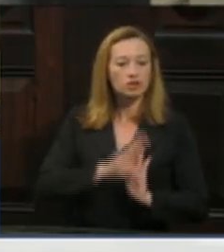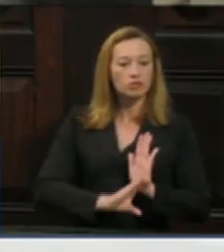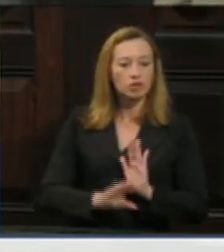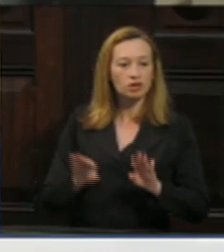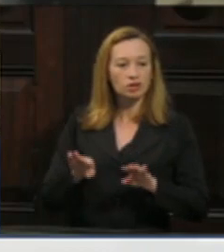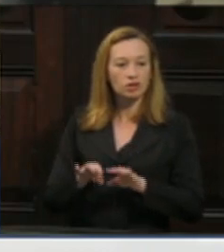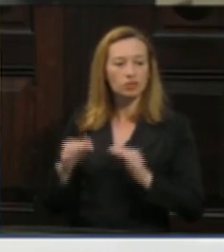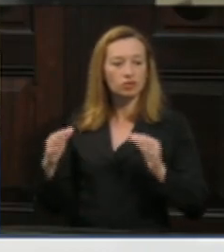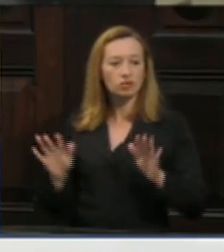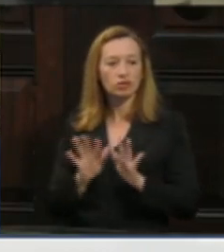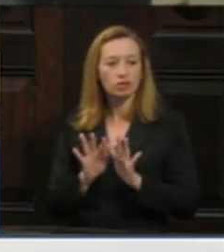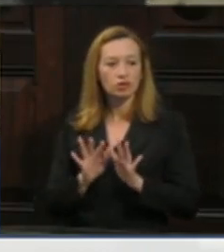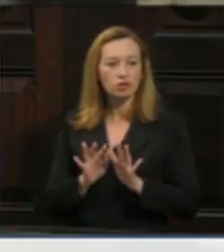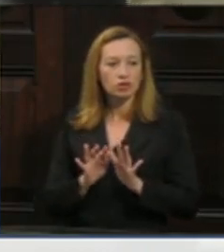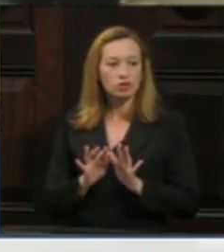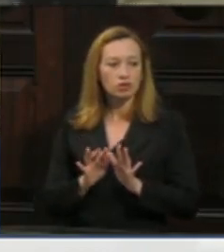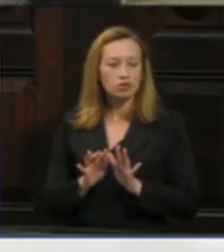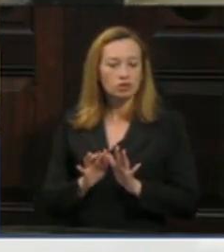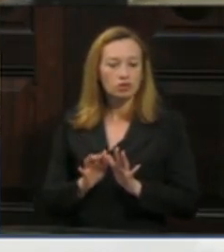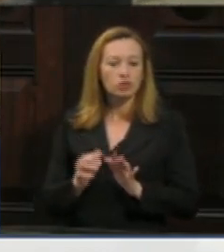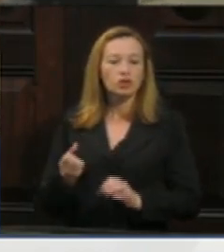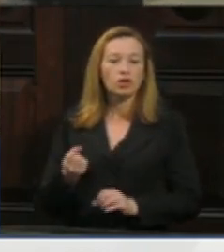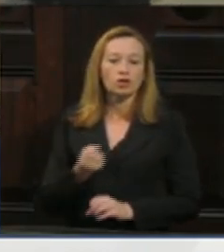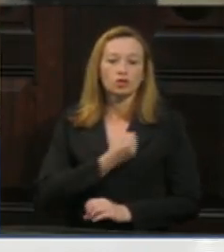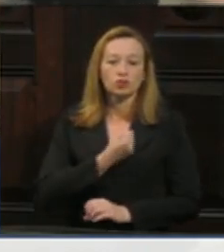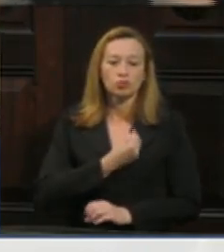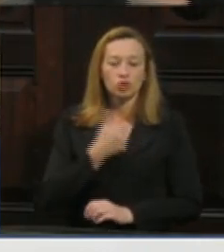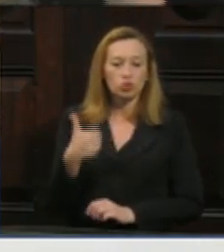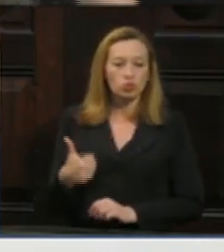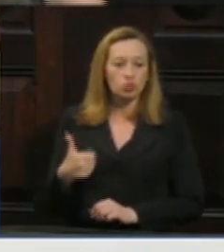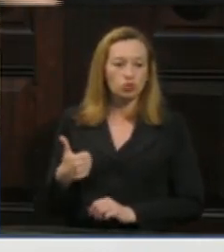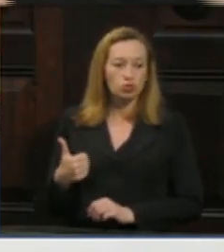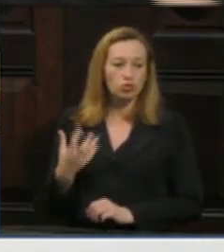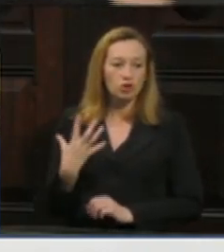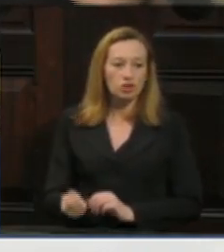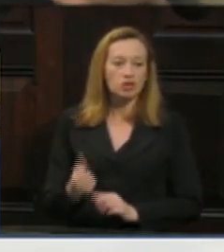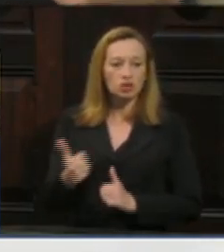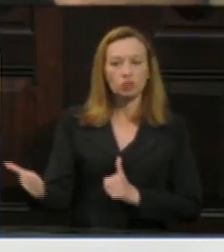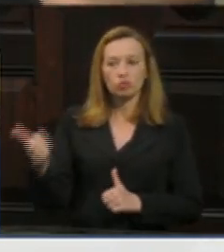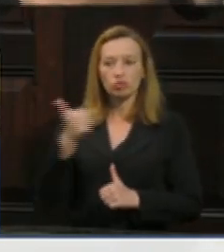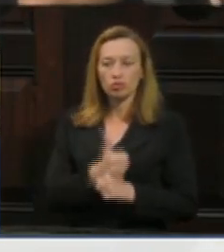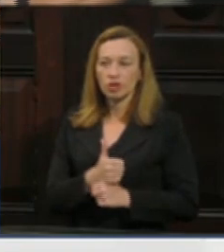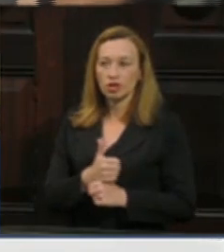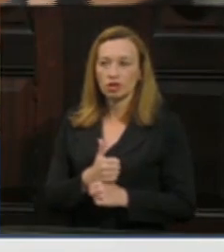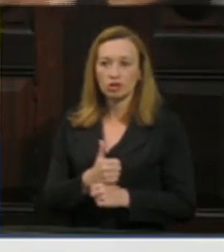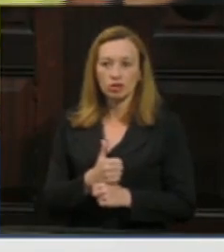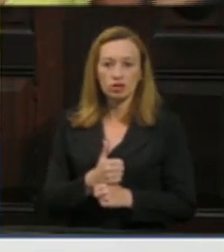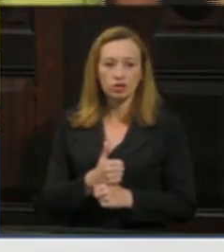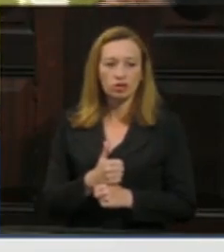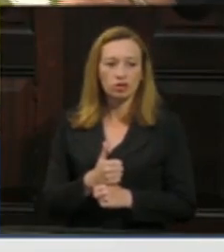deputados Gilberto Palmar e Luiz Martins e Zaqueu Teixeira, que torna obrigatório o envio de cópia de contrato de adesão aos